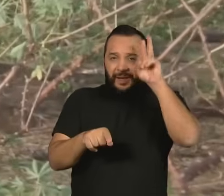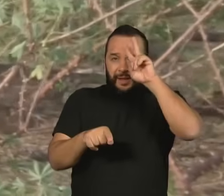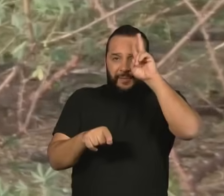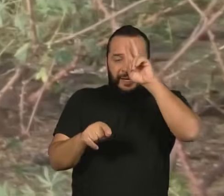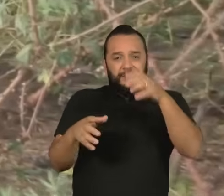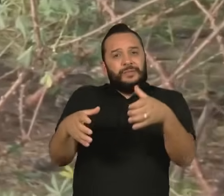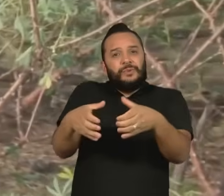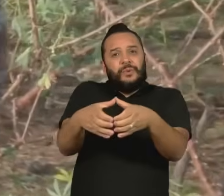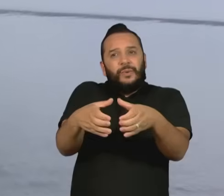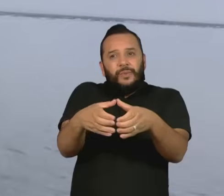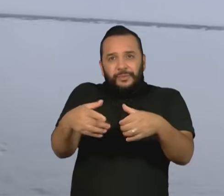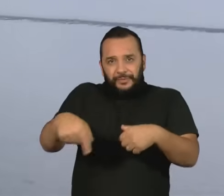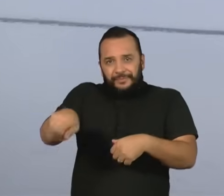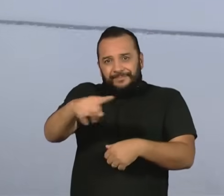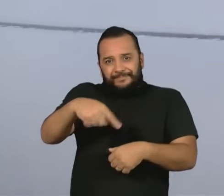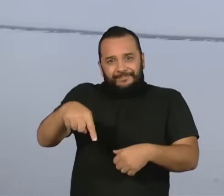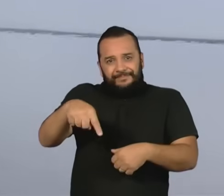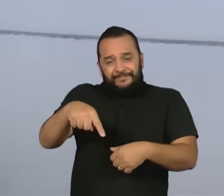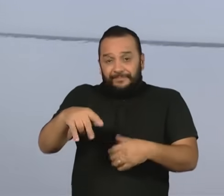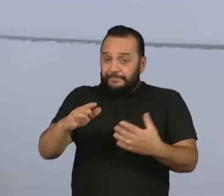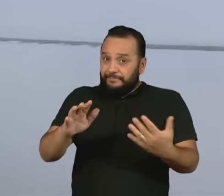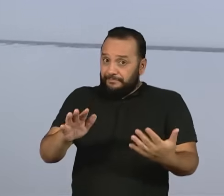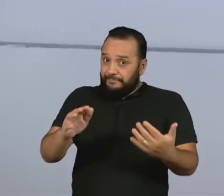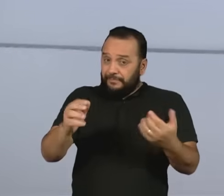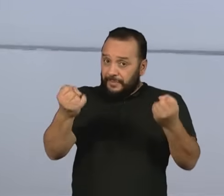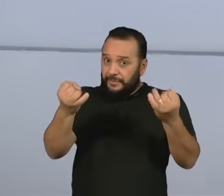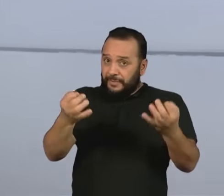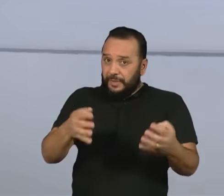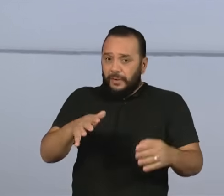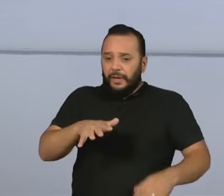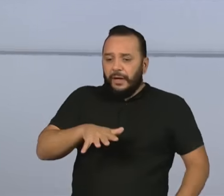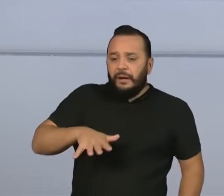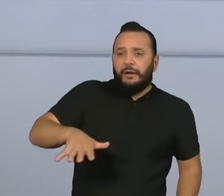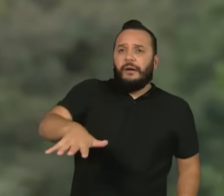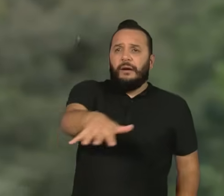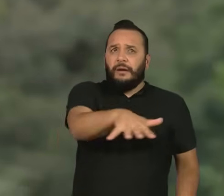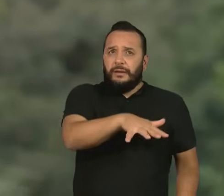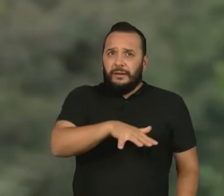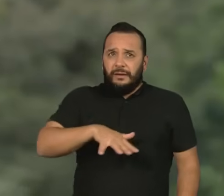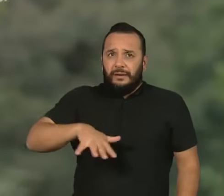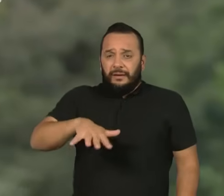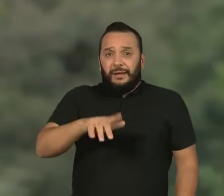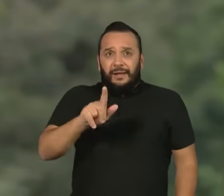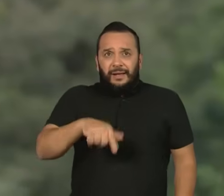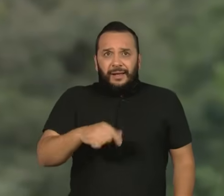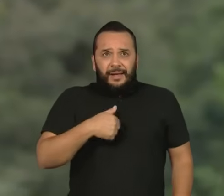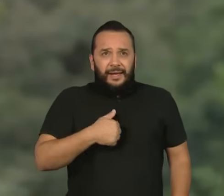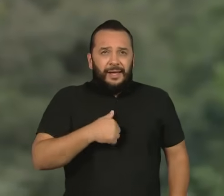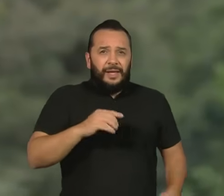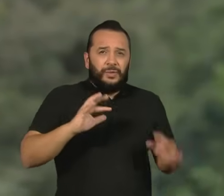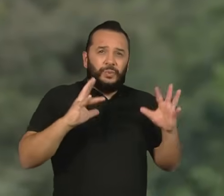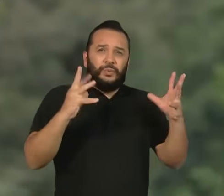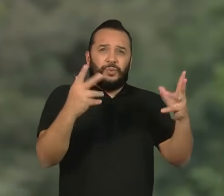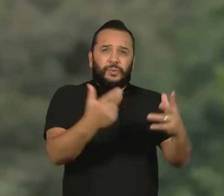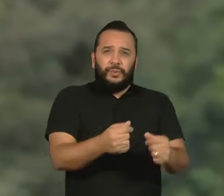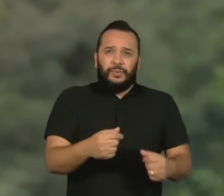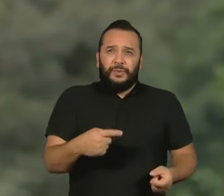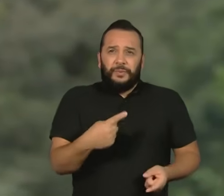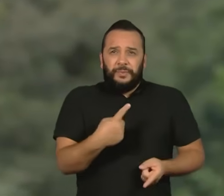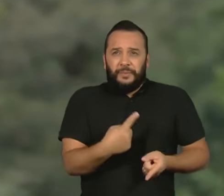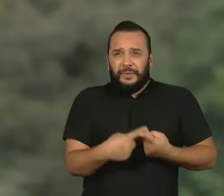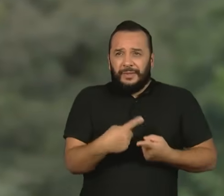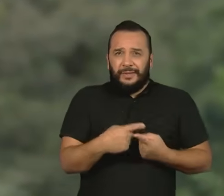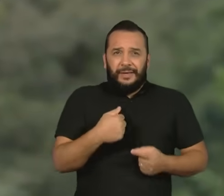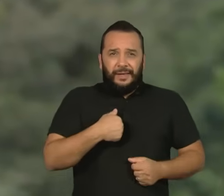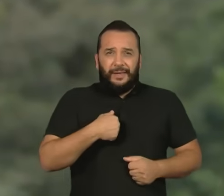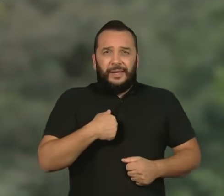coletiva mesmo, assim, né. Quando eu digo território, eu digo a terra como um todo, né, porque eu sinto e